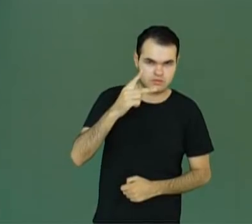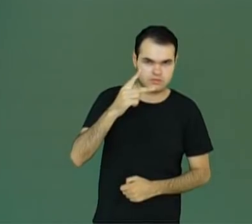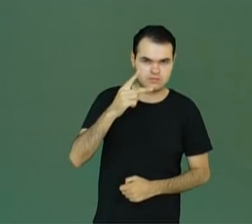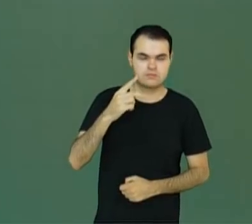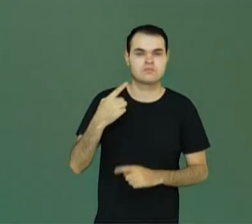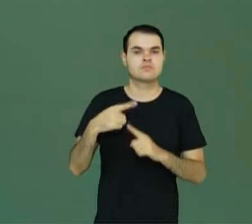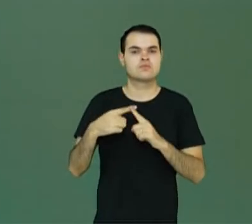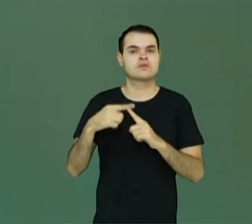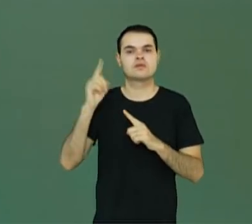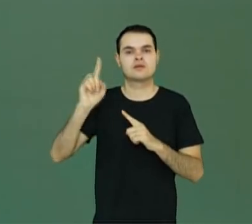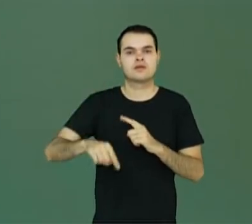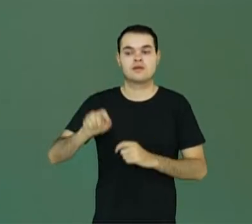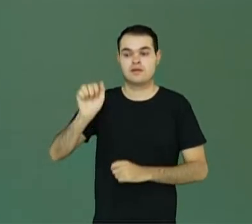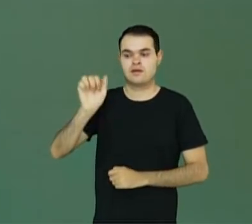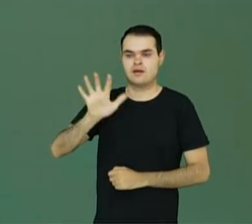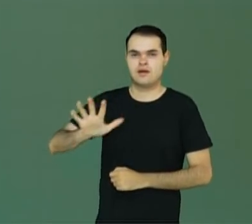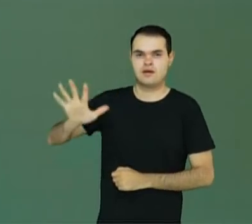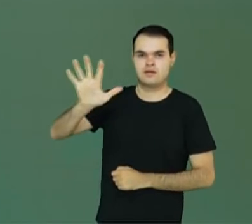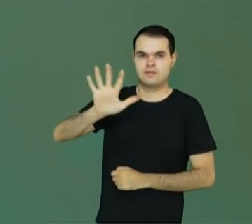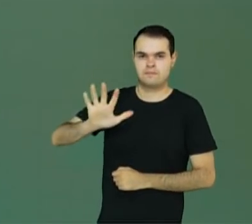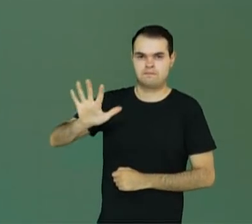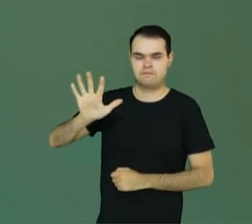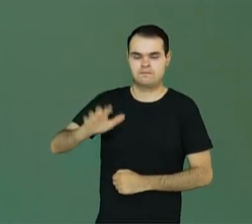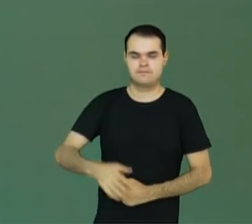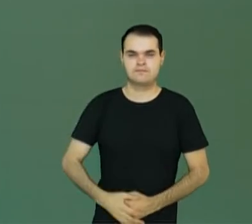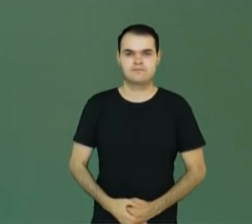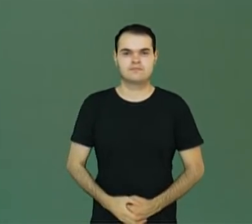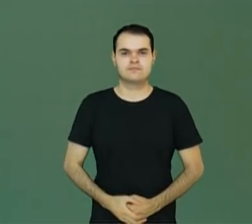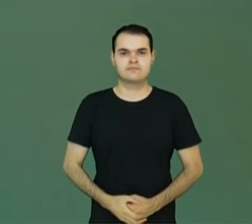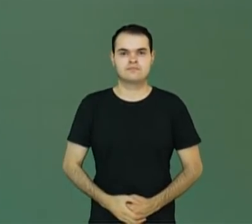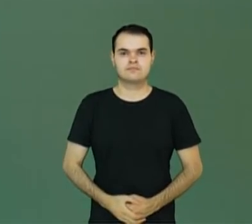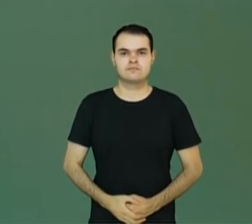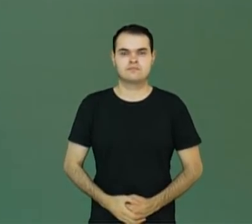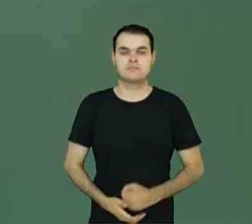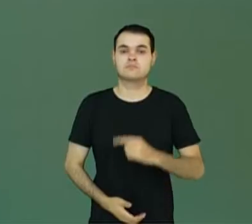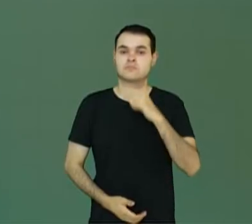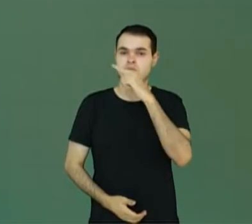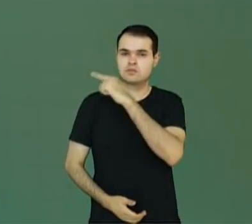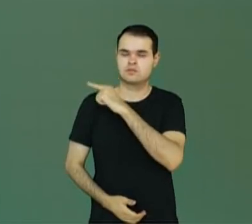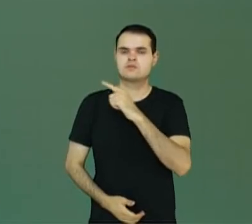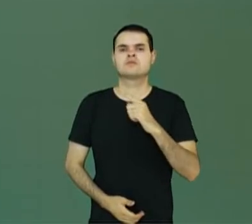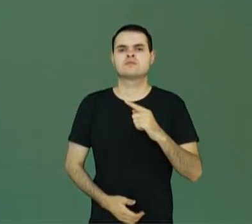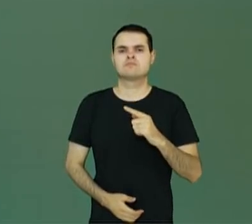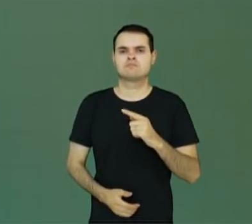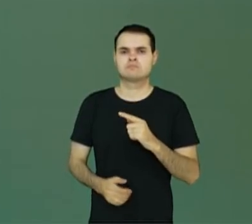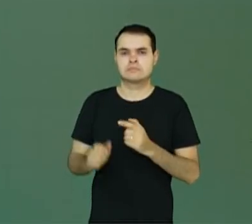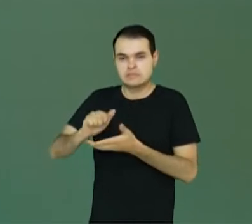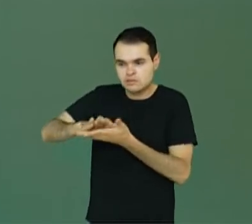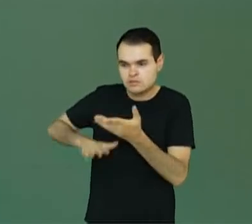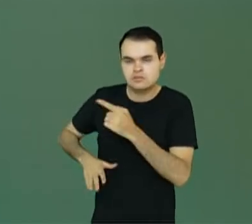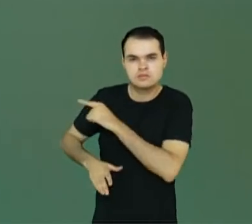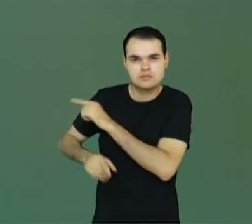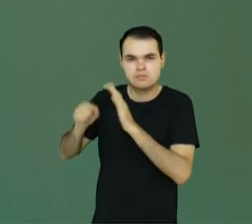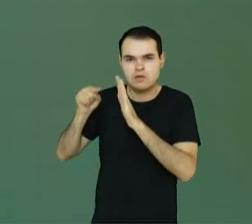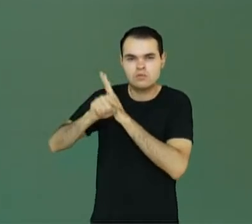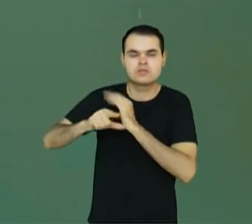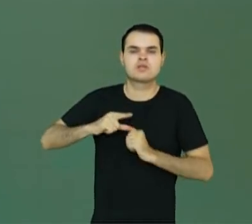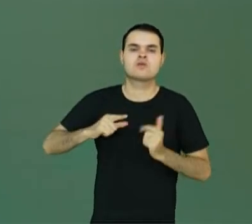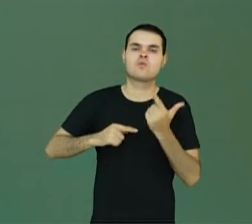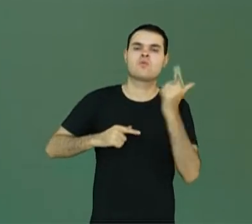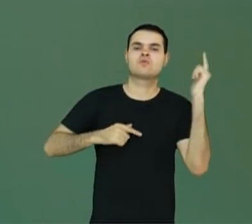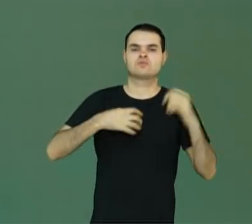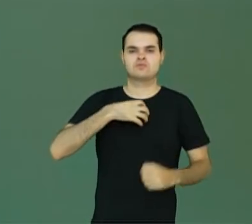estou falando de área. Só que esse exercício ele tinha um outro jeito de fazer, que ele era um jeito bem simples. Olha